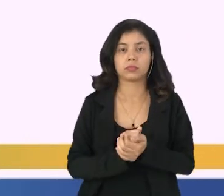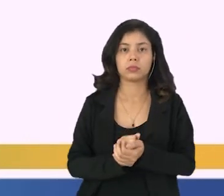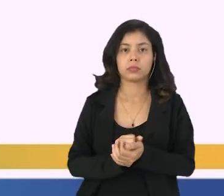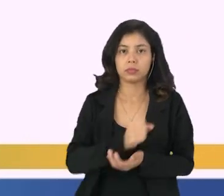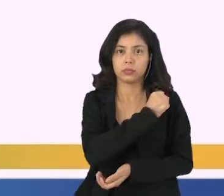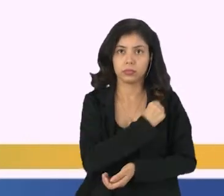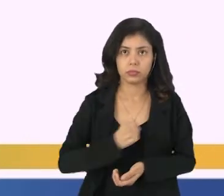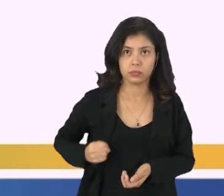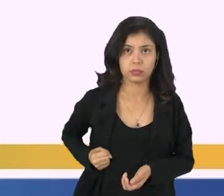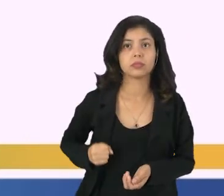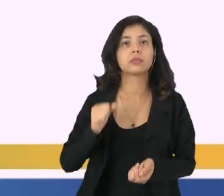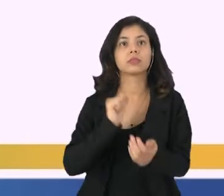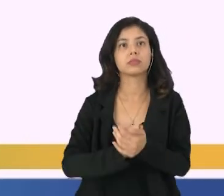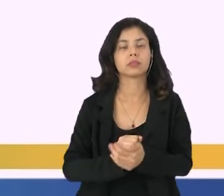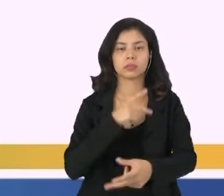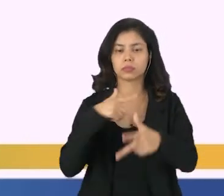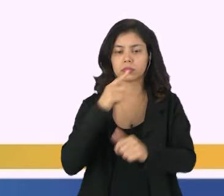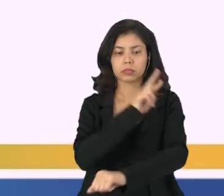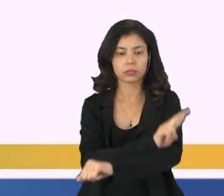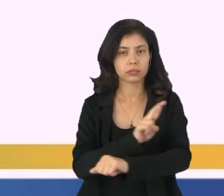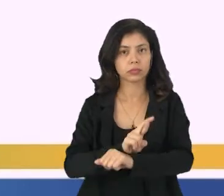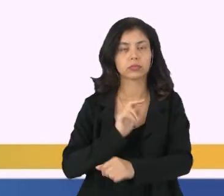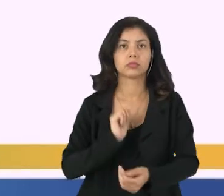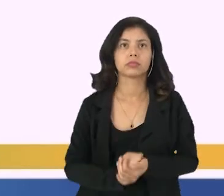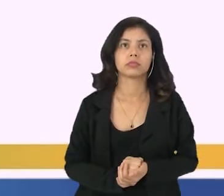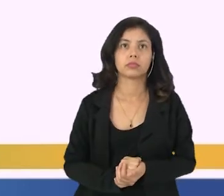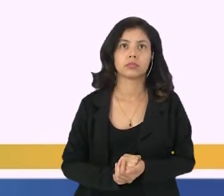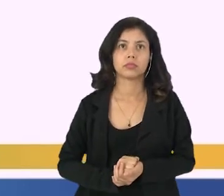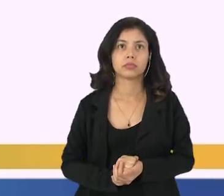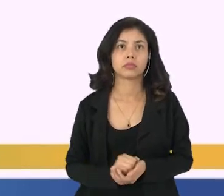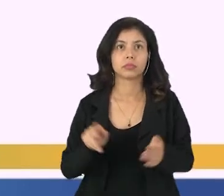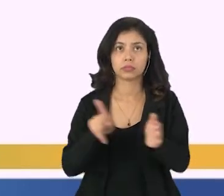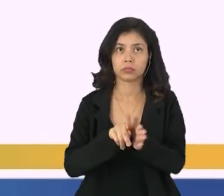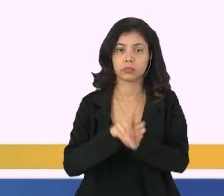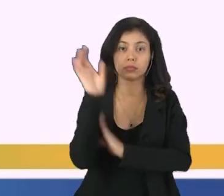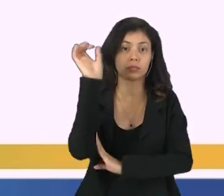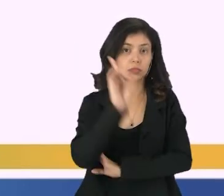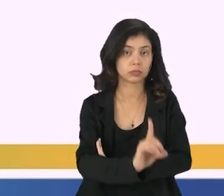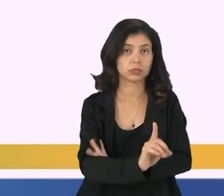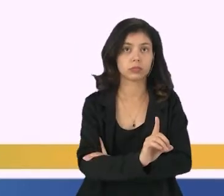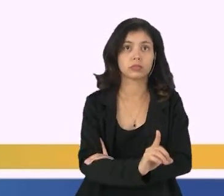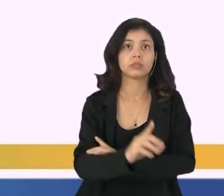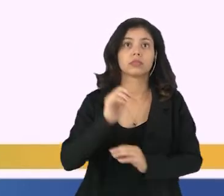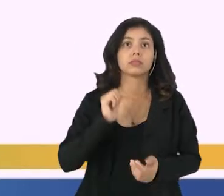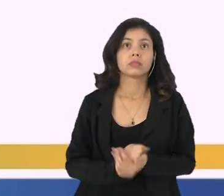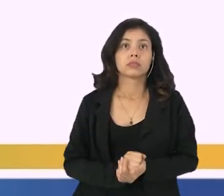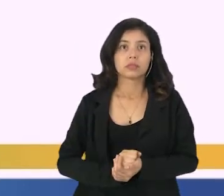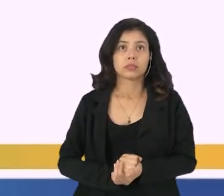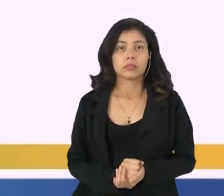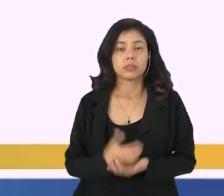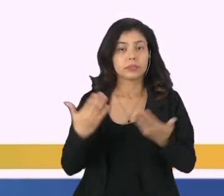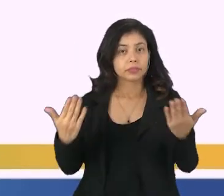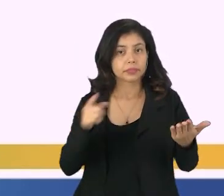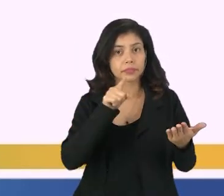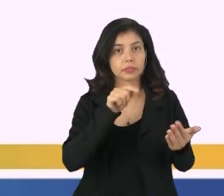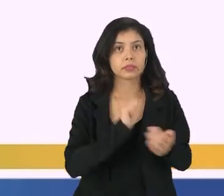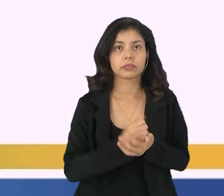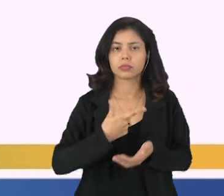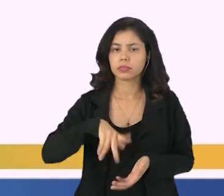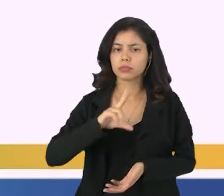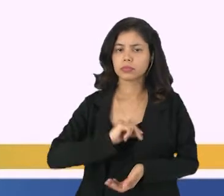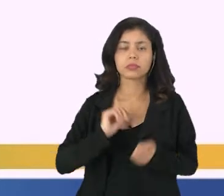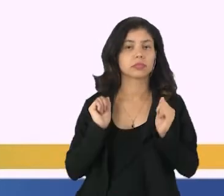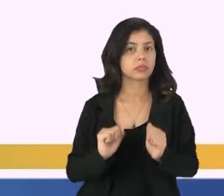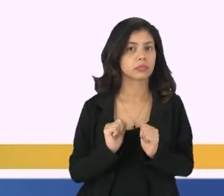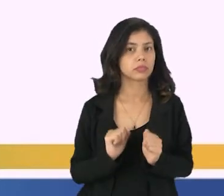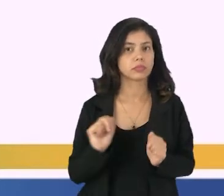seu trabalho religioso, né? E aí, quando se fala dos direitos, né, dos principais direitos, aí os portugueses